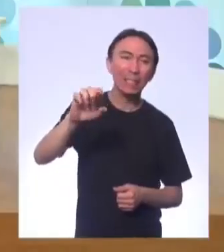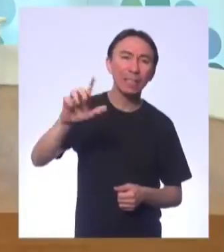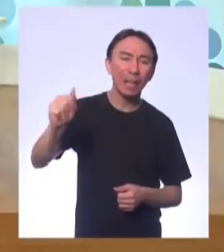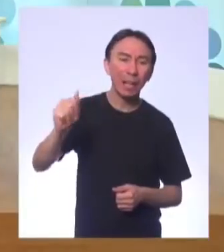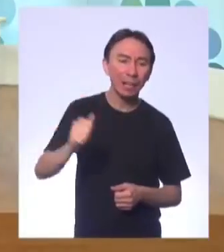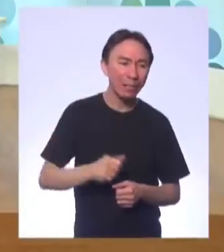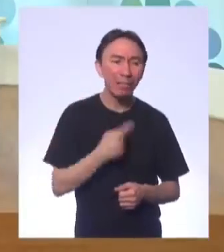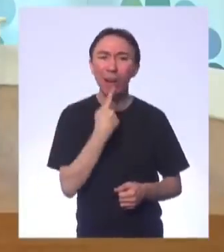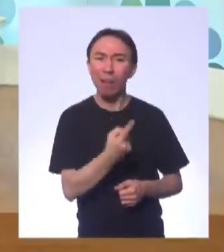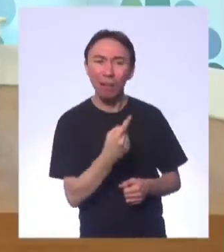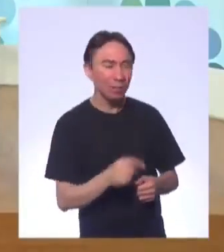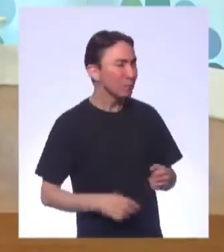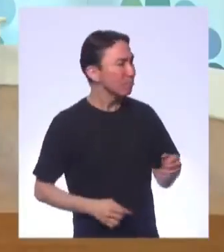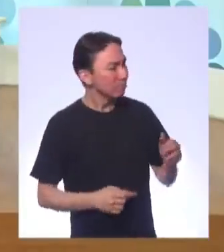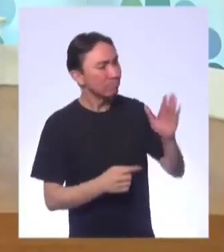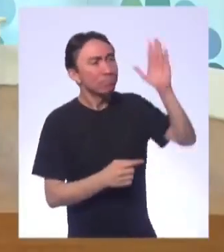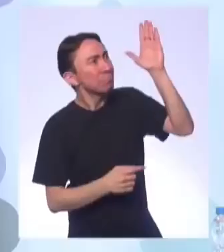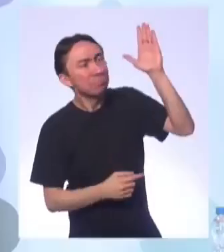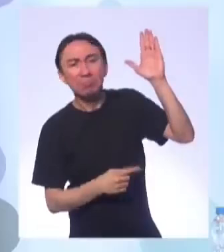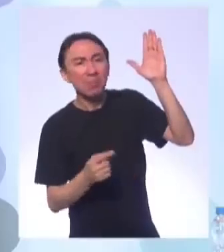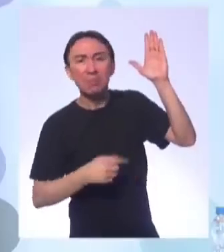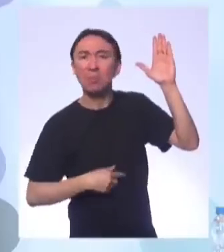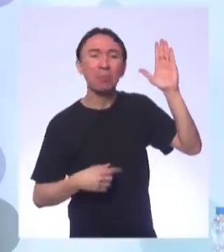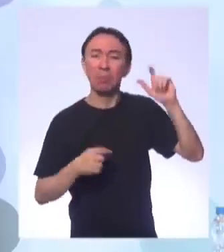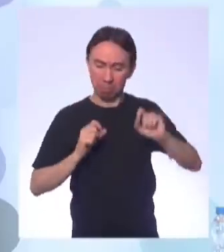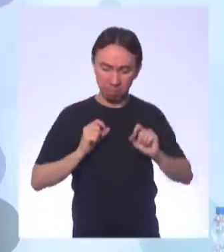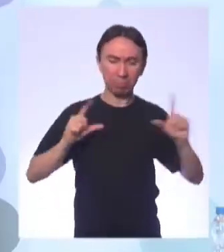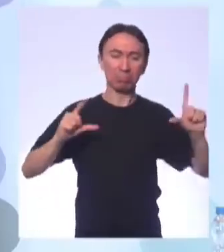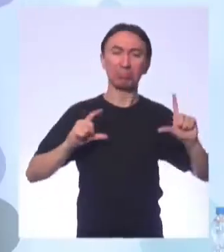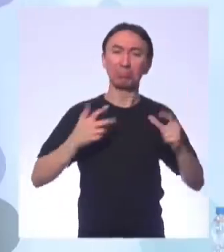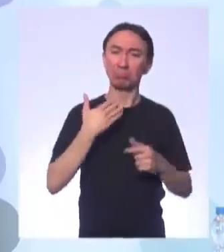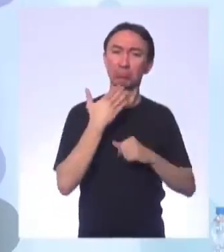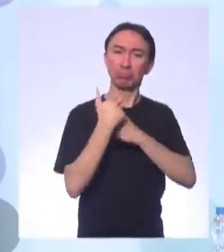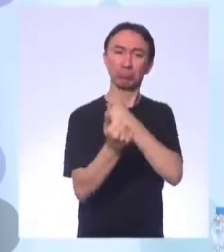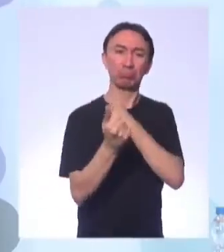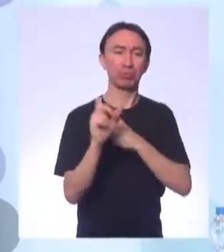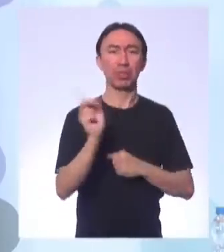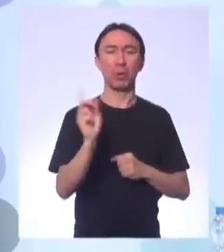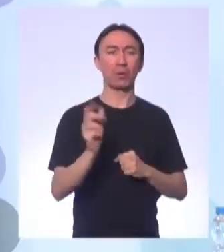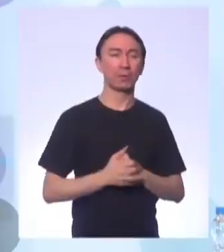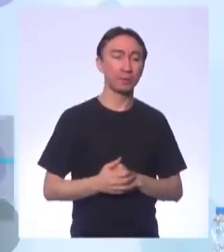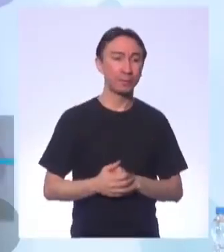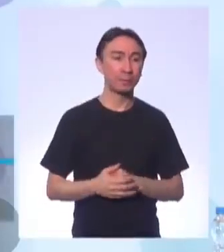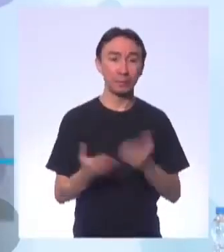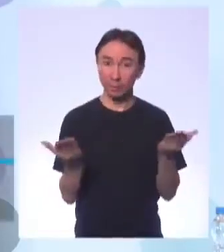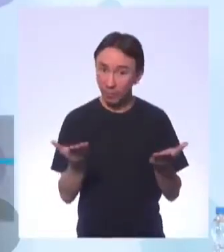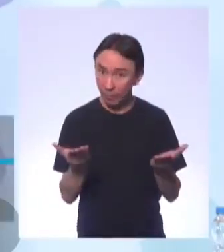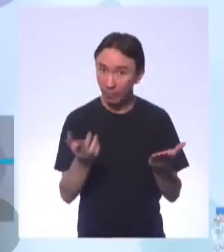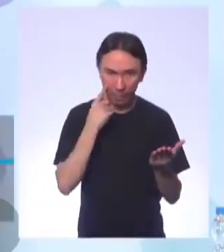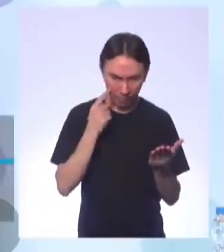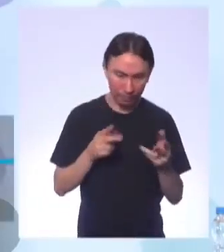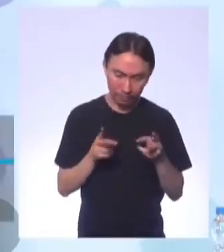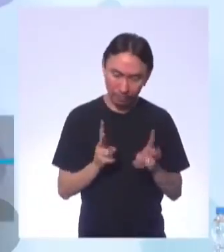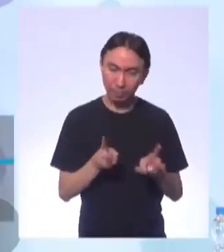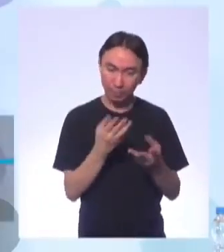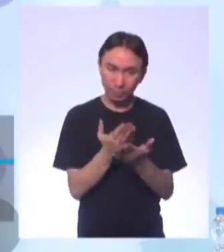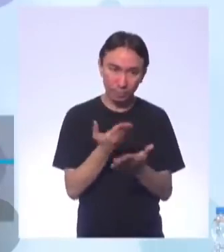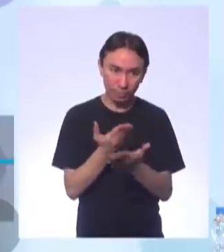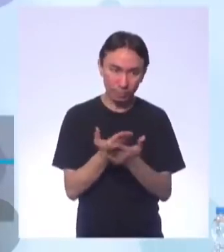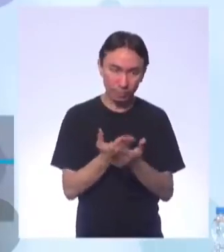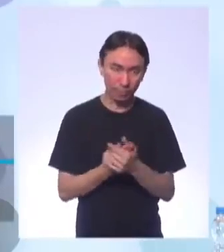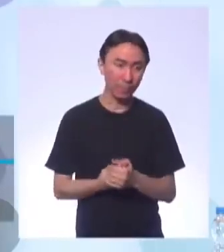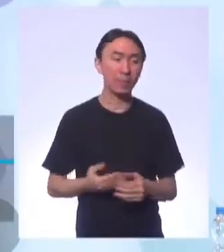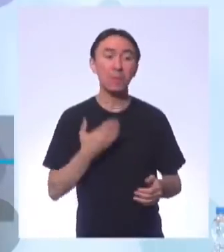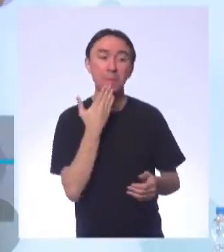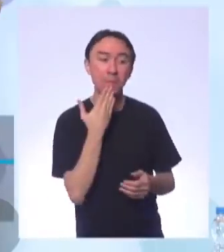vou pedir enquanto quanto eu peço para a direção aí arrumando eu vou seguindo aqui com a aula tá ele mas eu vou seguindo aqui com ela mais perdem lá tenta impedir